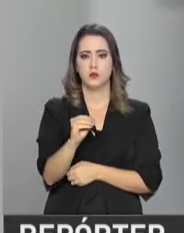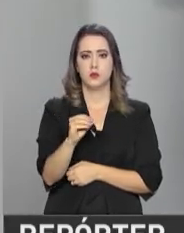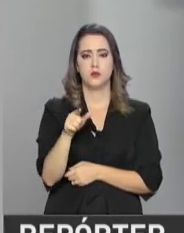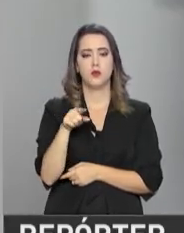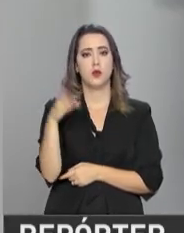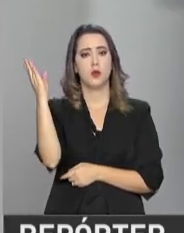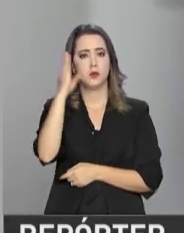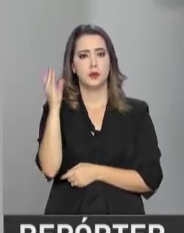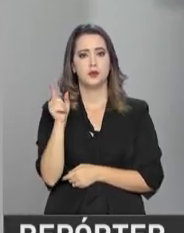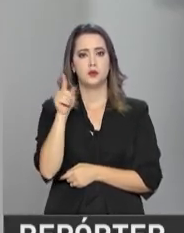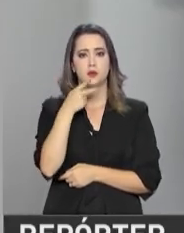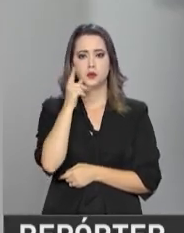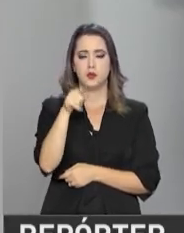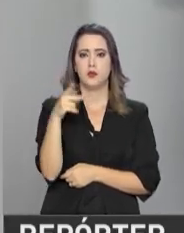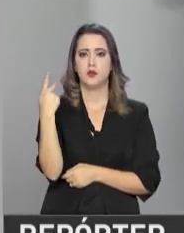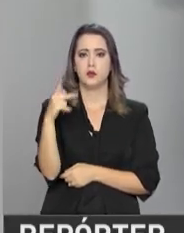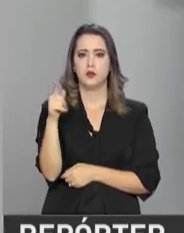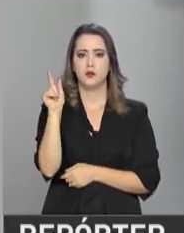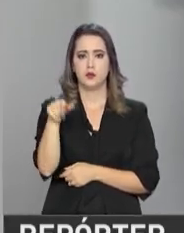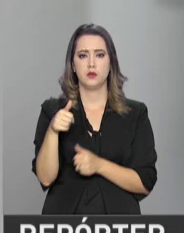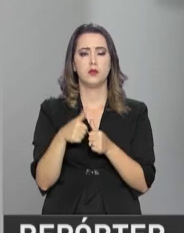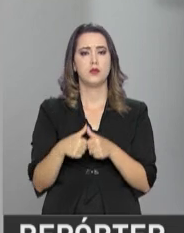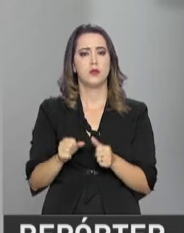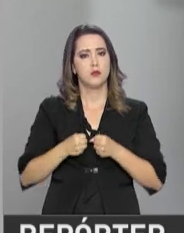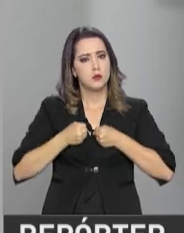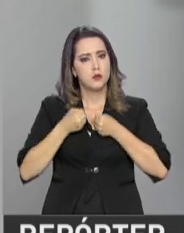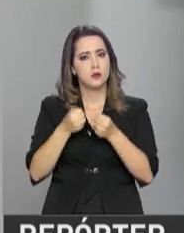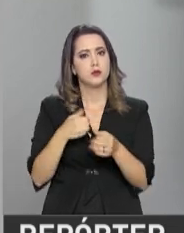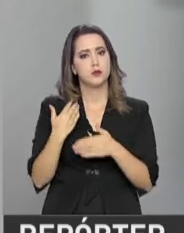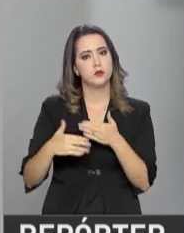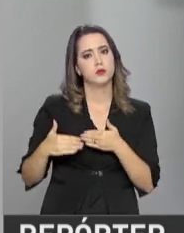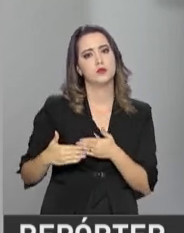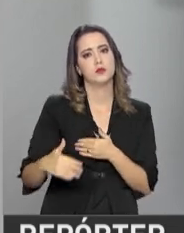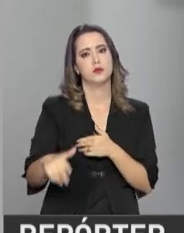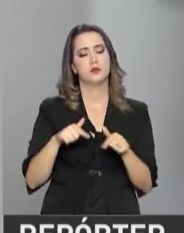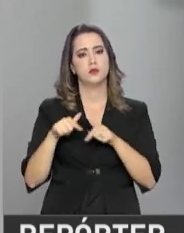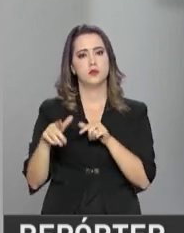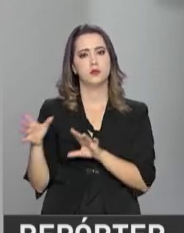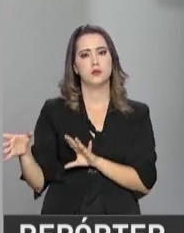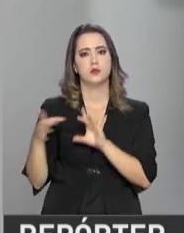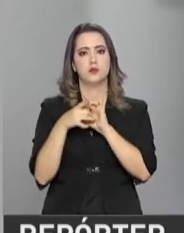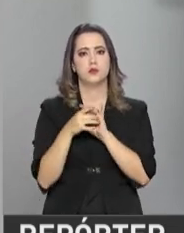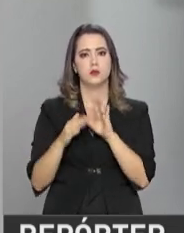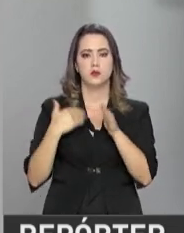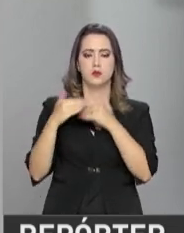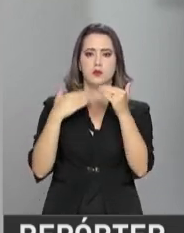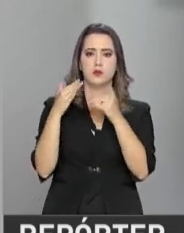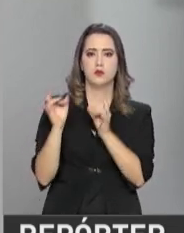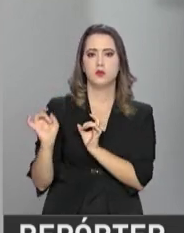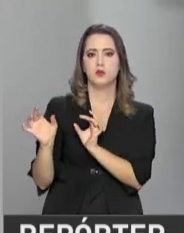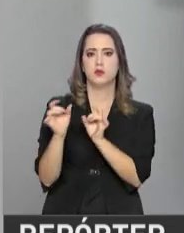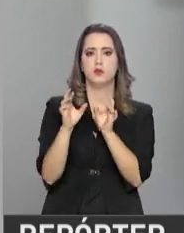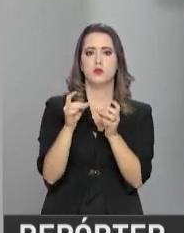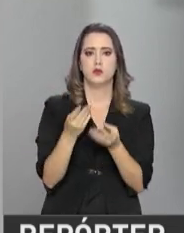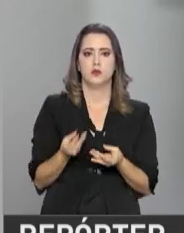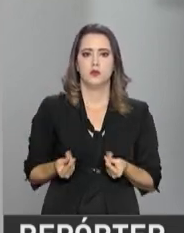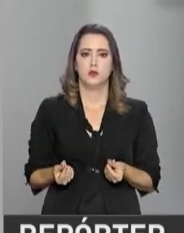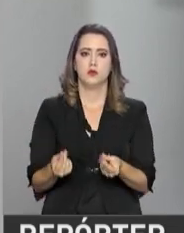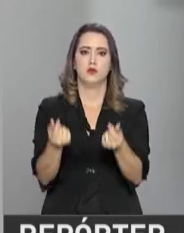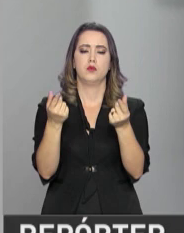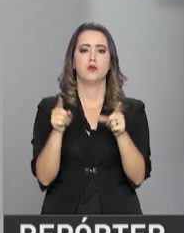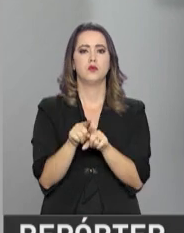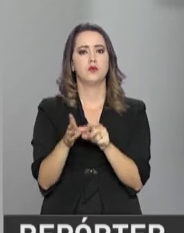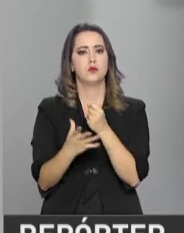brasileiro disse ao paraguai o que está empenhado em continuar trabalhando conjuntamente para aumentar o comércio